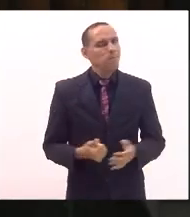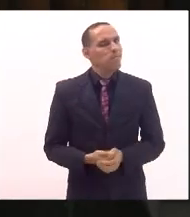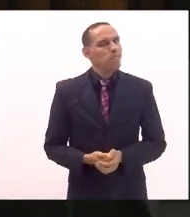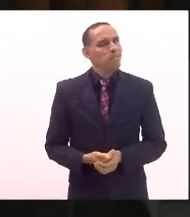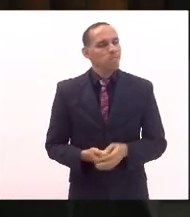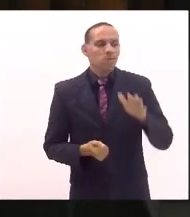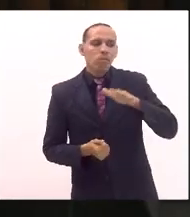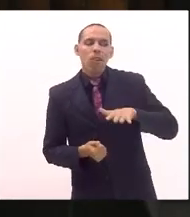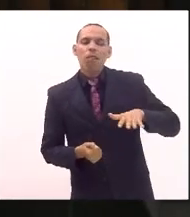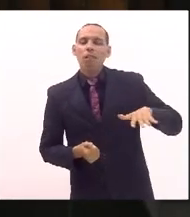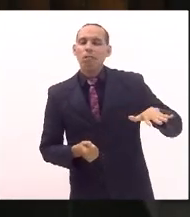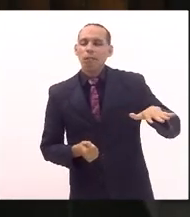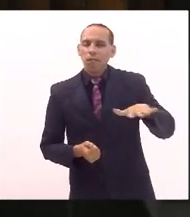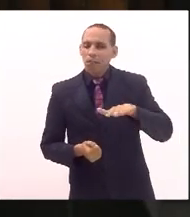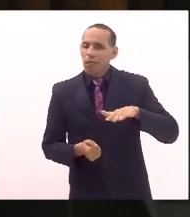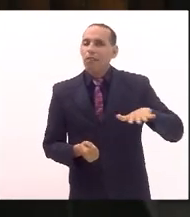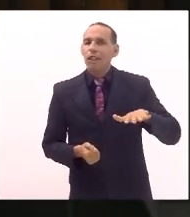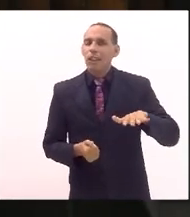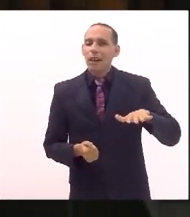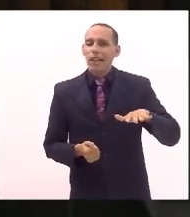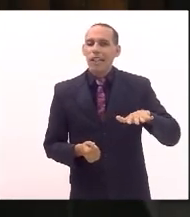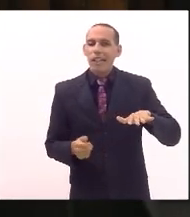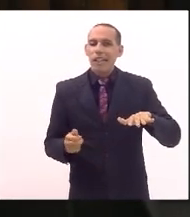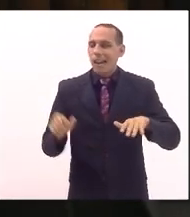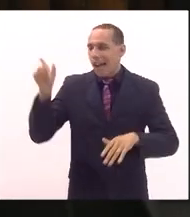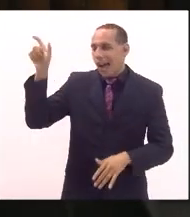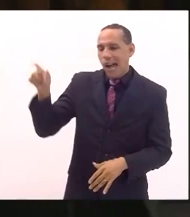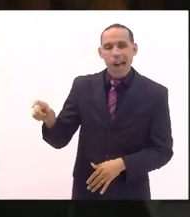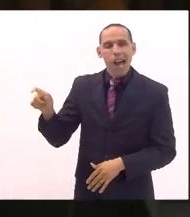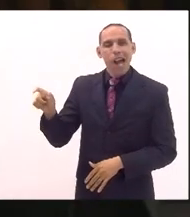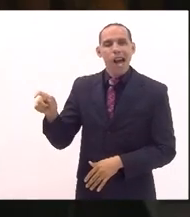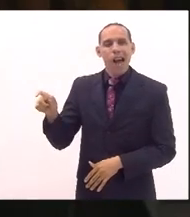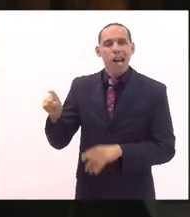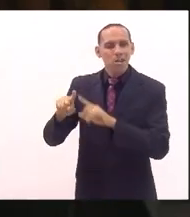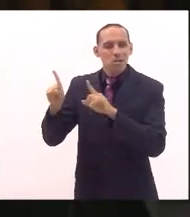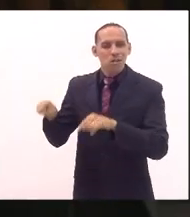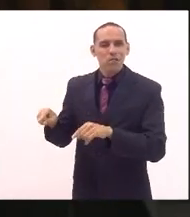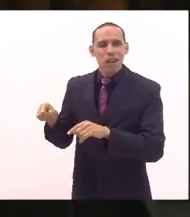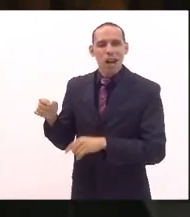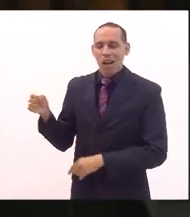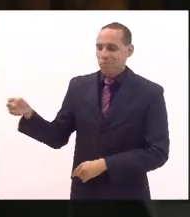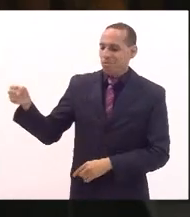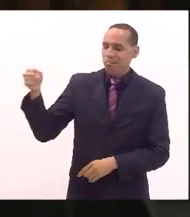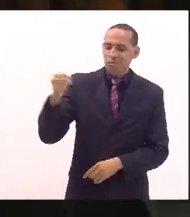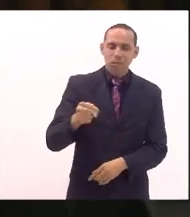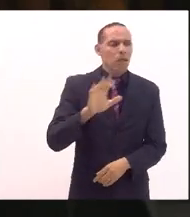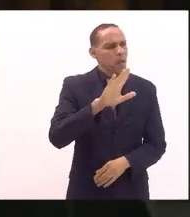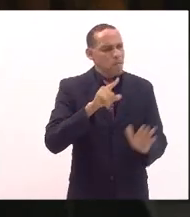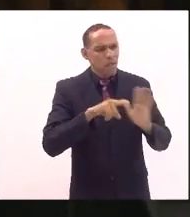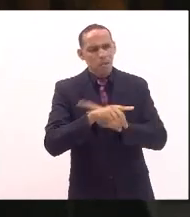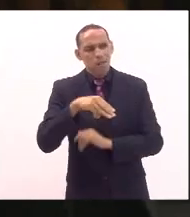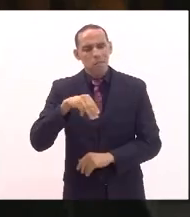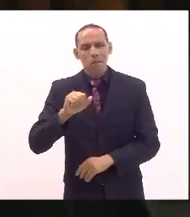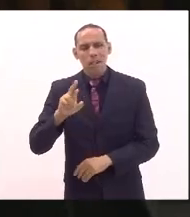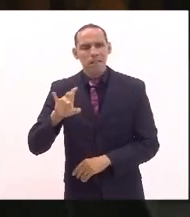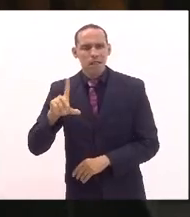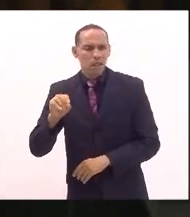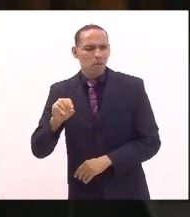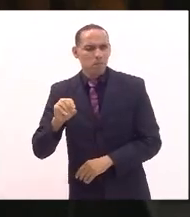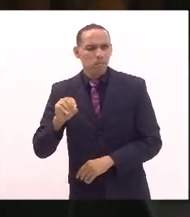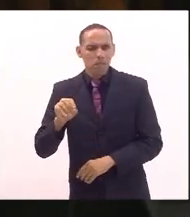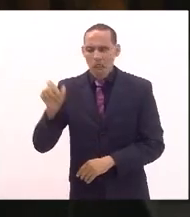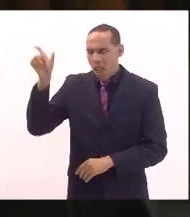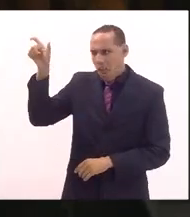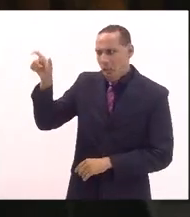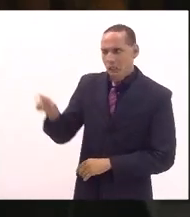eles nomearam essa servidora agora eu faço uma pergunta Deputado Marcelo Dino se